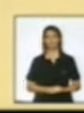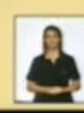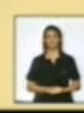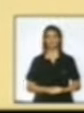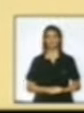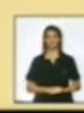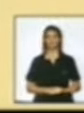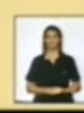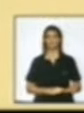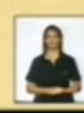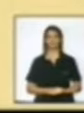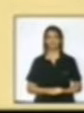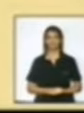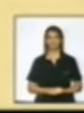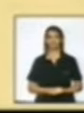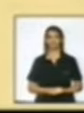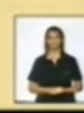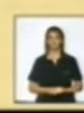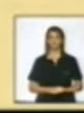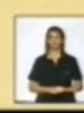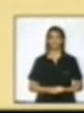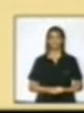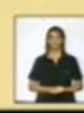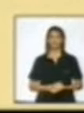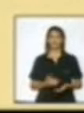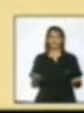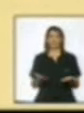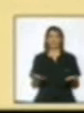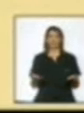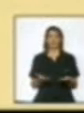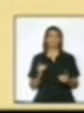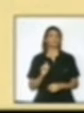Então, vamos lá. Então, primeiro passo, qual que vai ser mesmo?